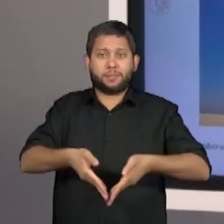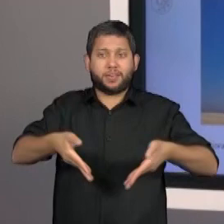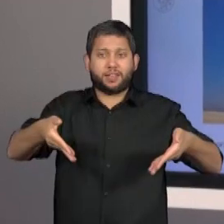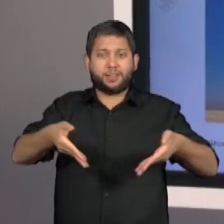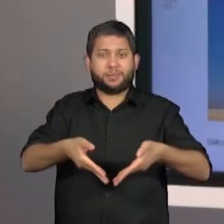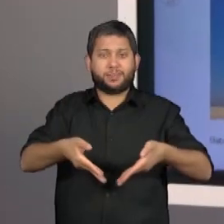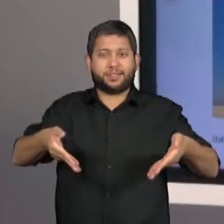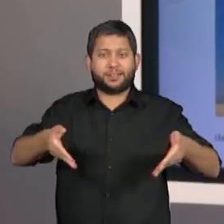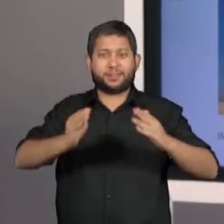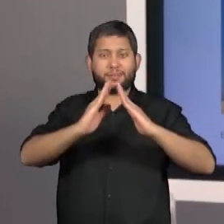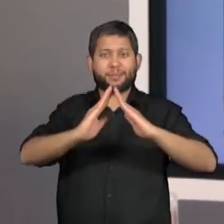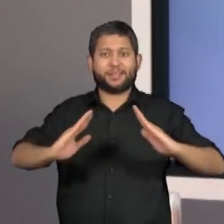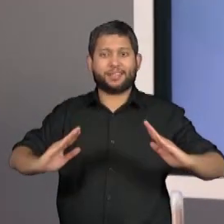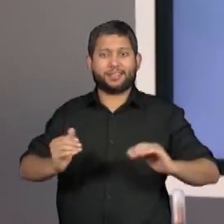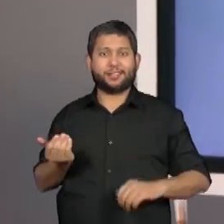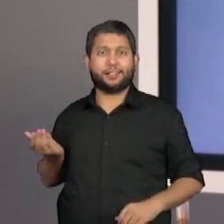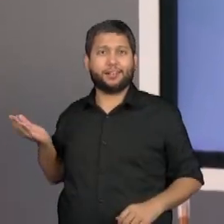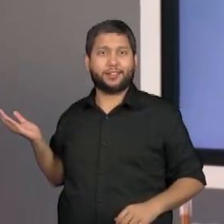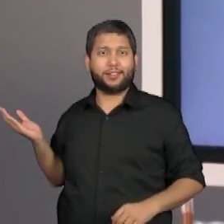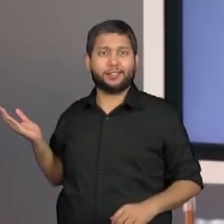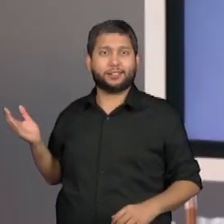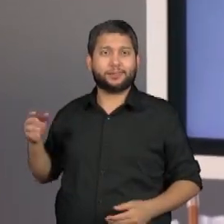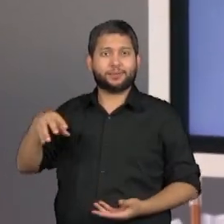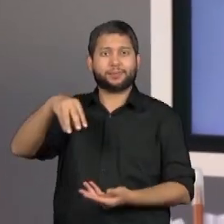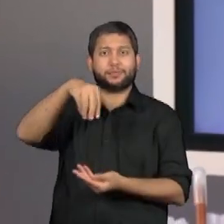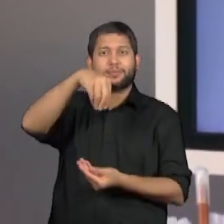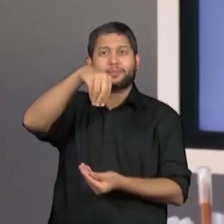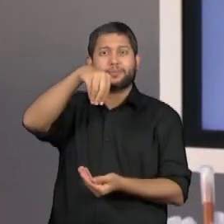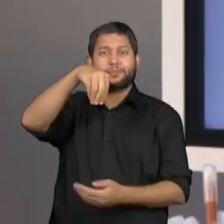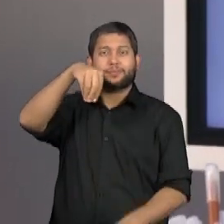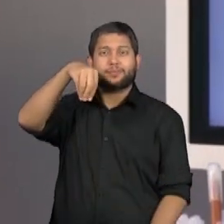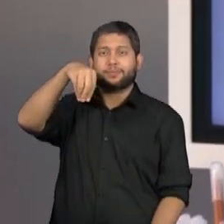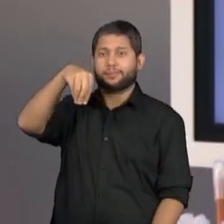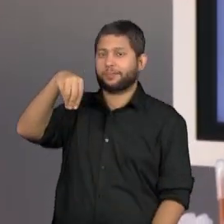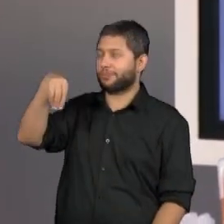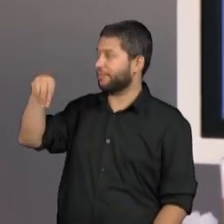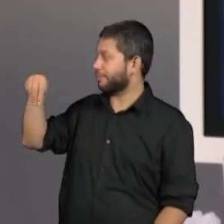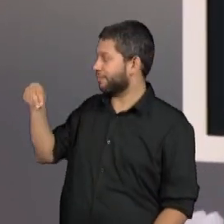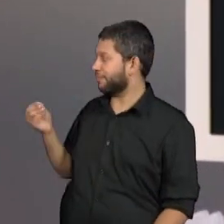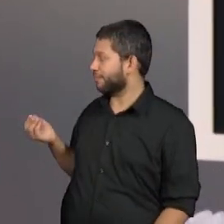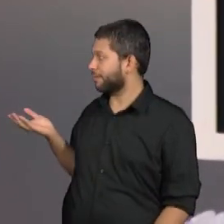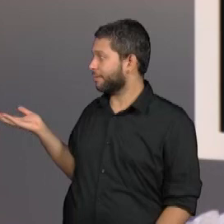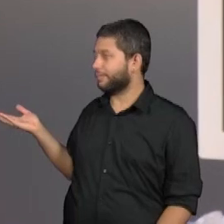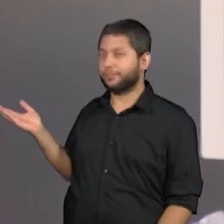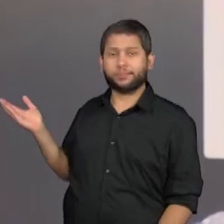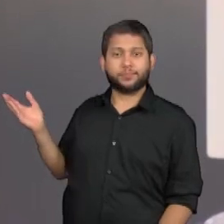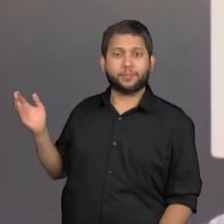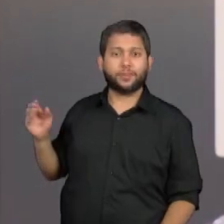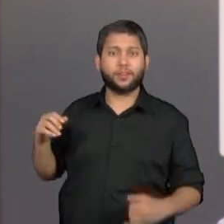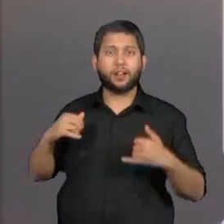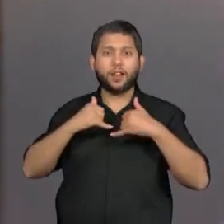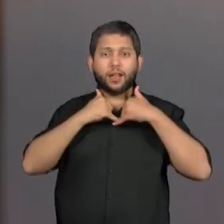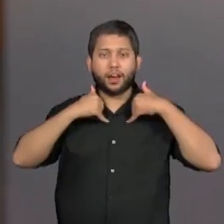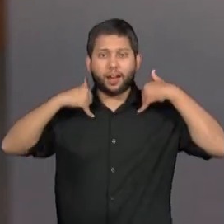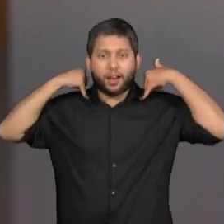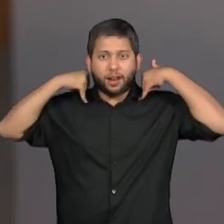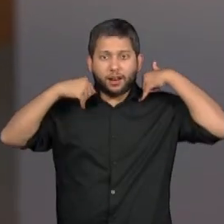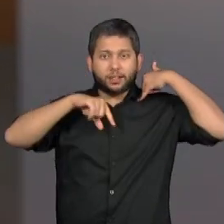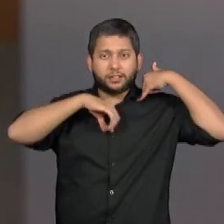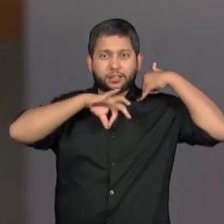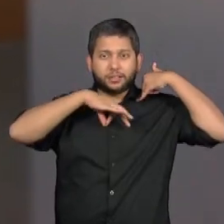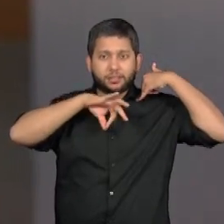bem pequenininho, vamos ver se a gente consegue aproximar. O pingente da corrente em forma